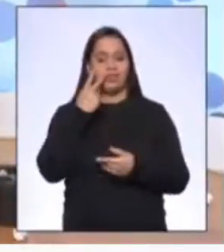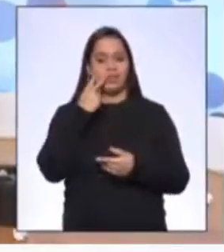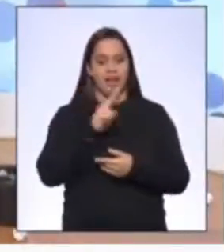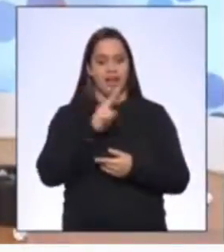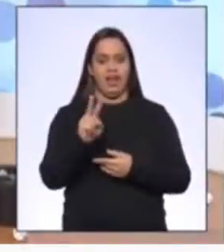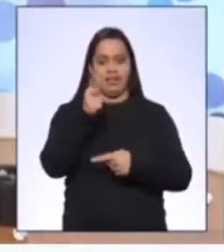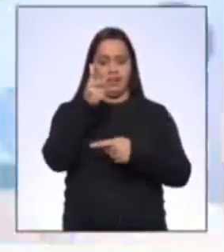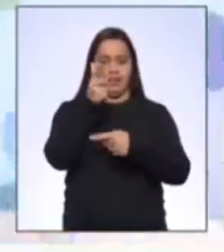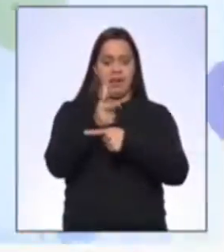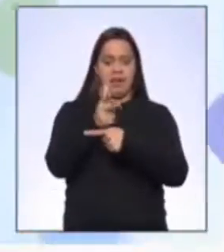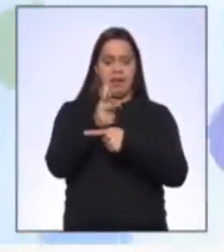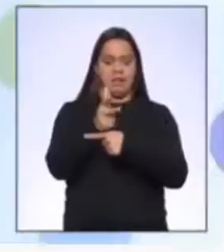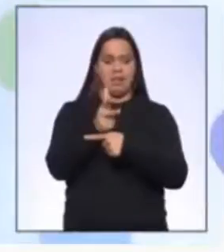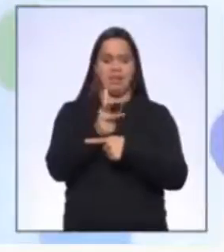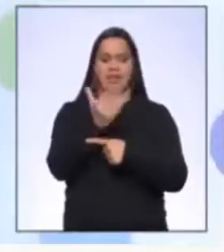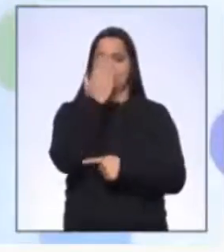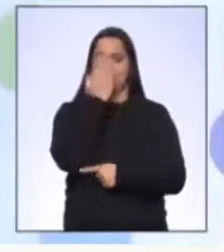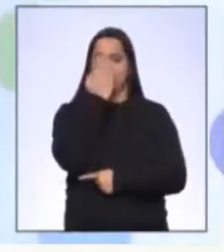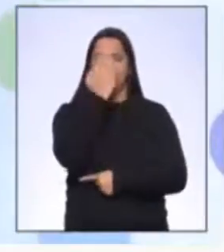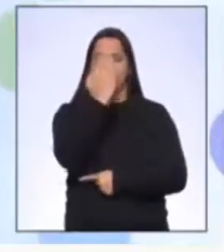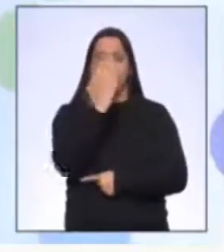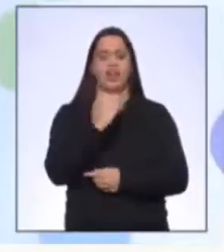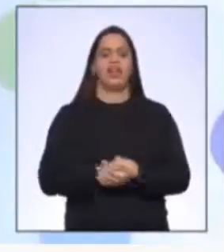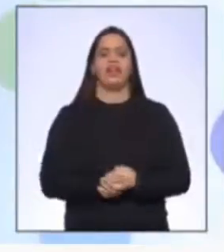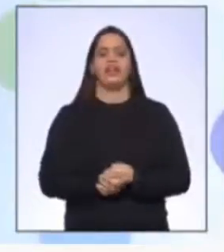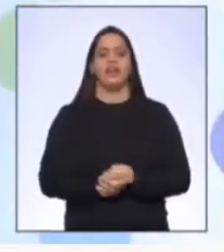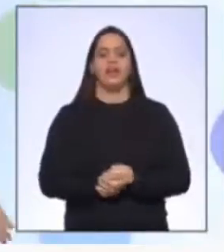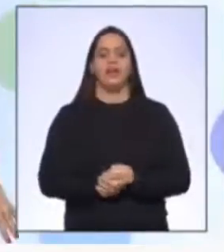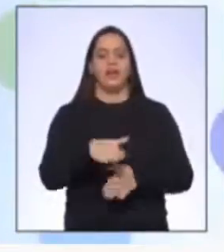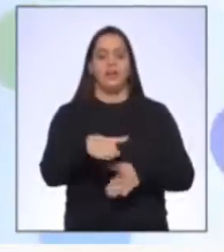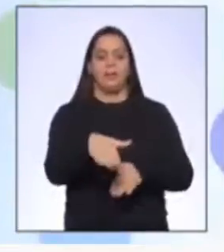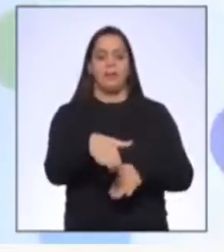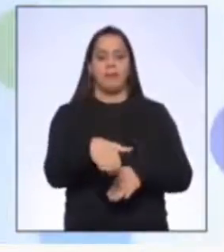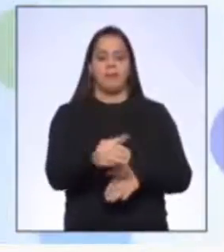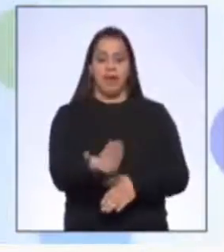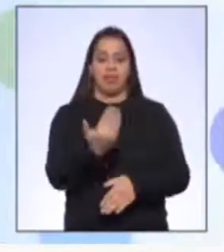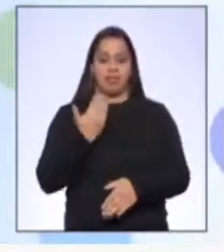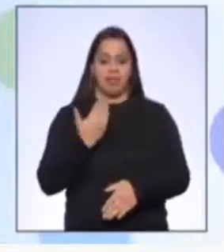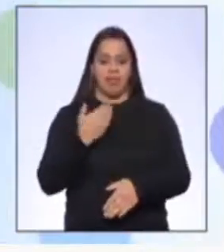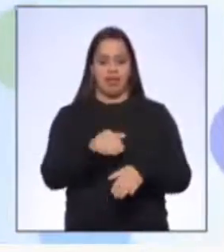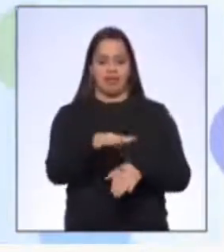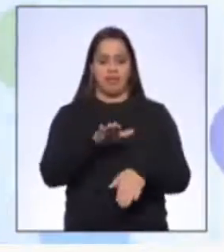frente para a câmera ok da três passos para trás